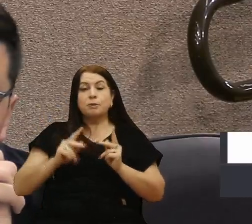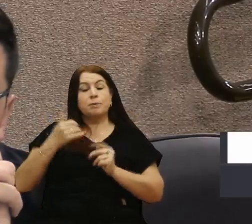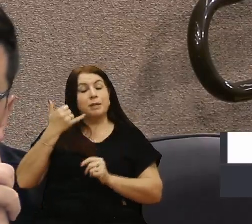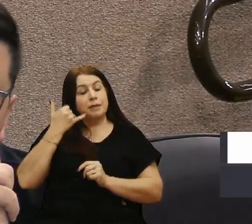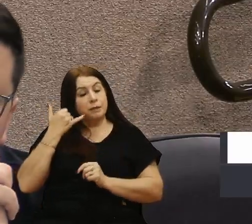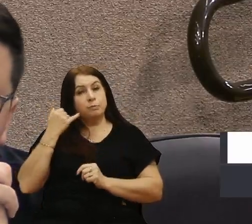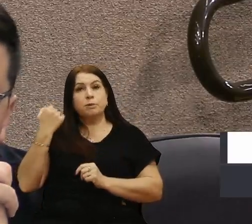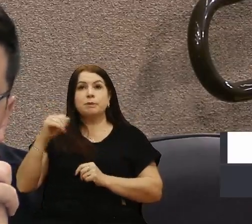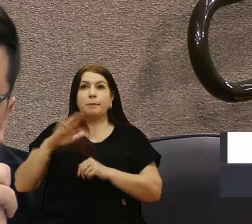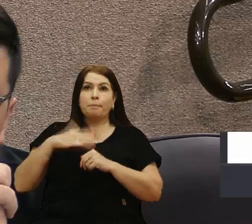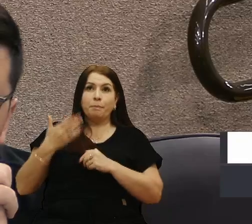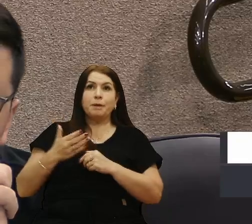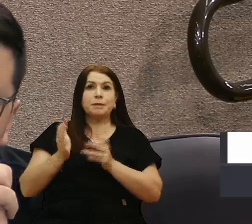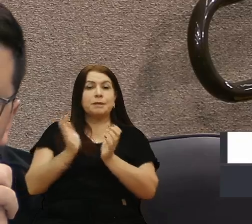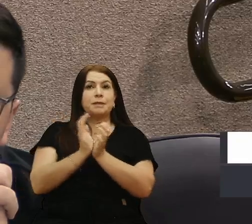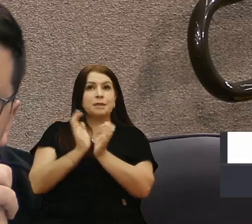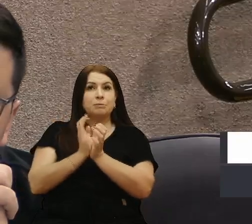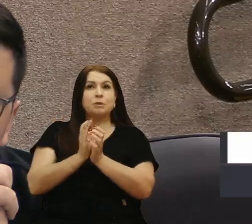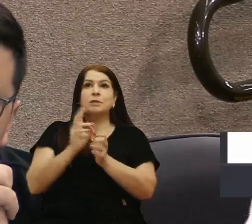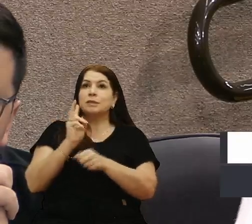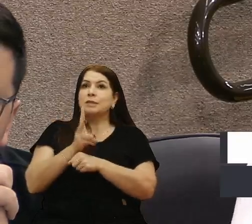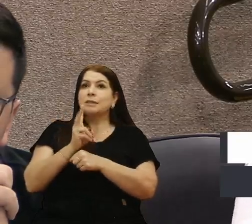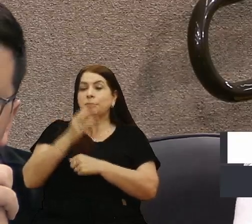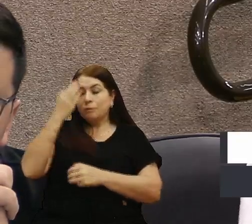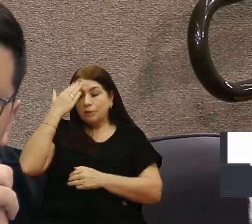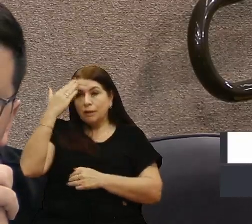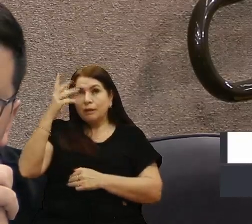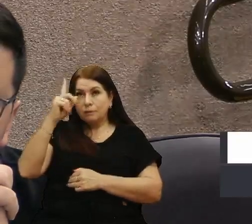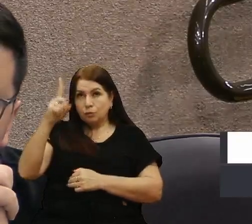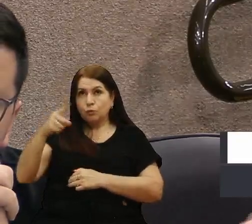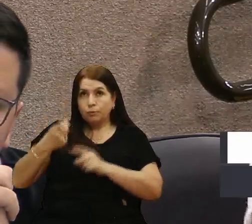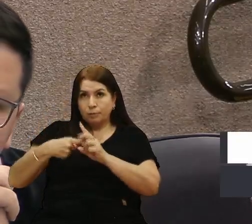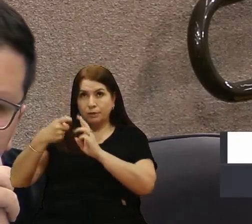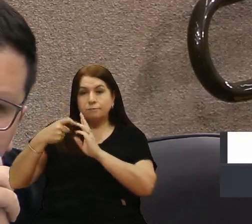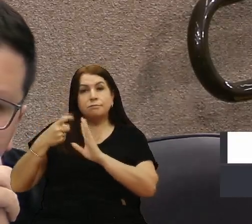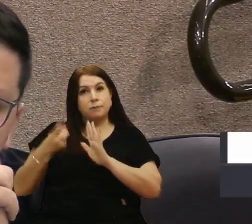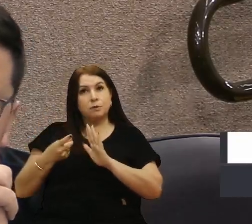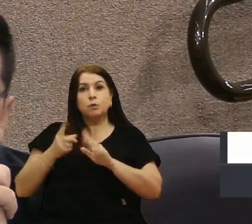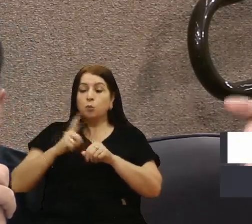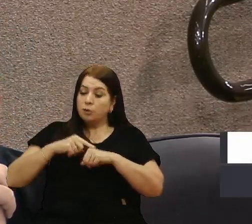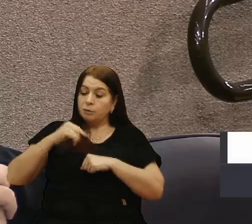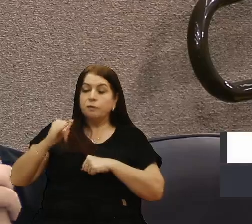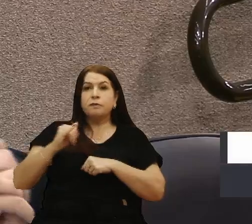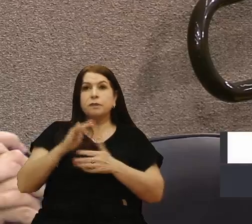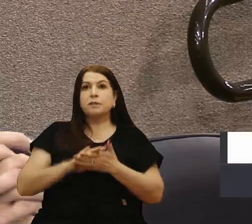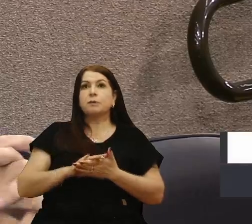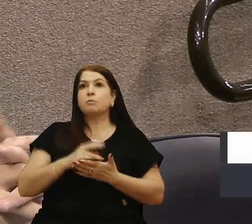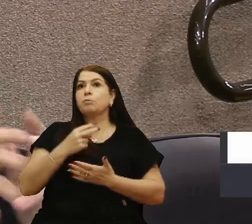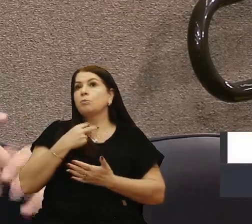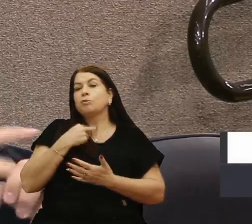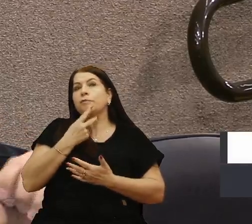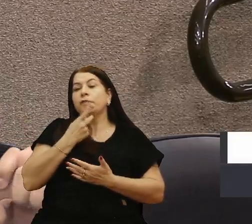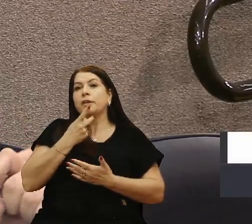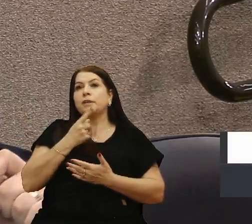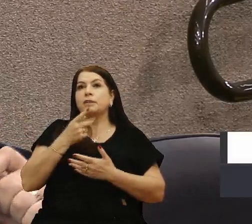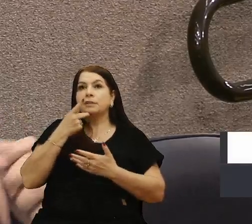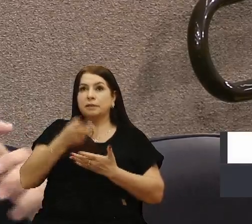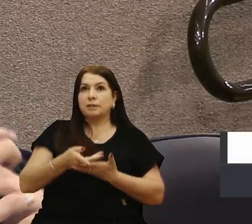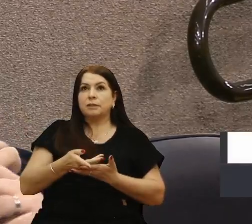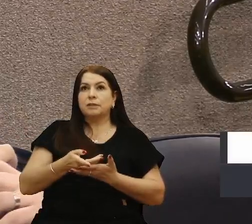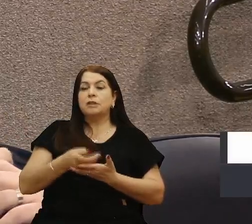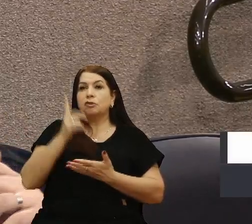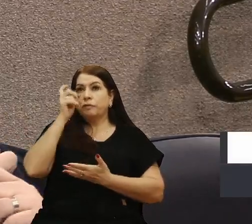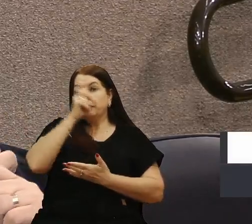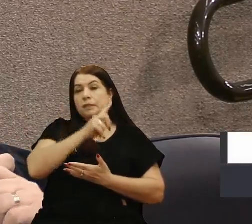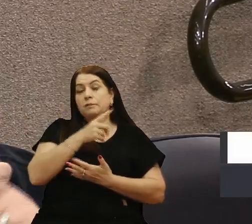e precisam de mais equipe vão estar sendo gratas nos próximos meses. Isso o tempo vai dizer. Então, não poderia deixar de fazer a manifestação aqui. É